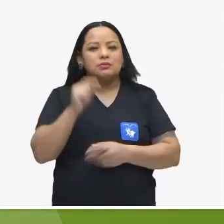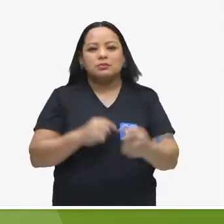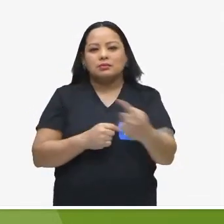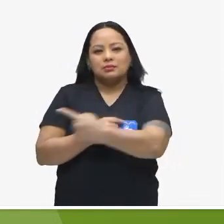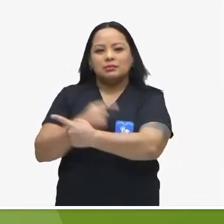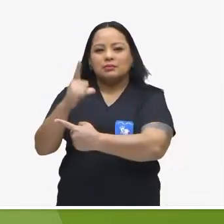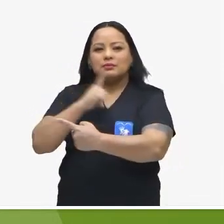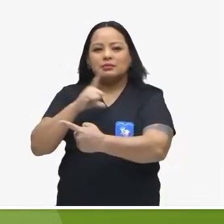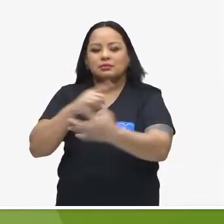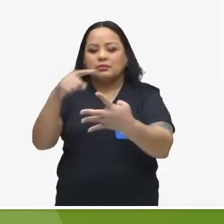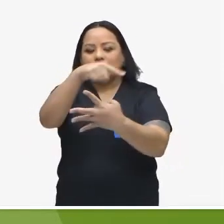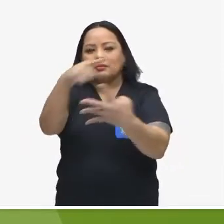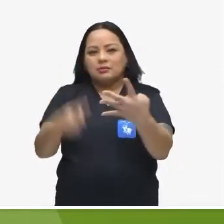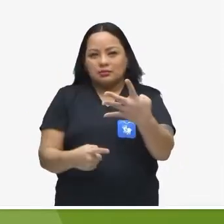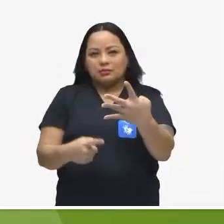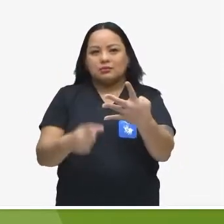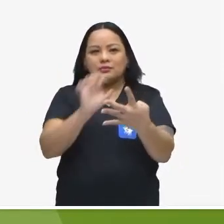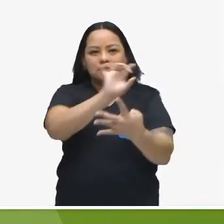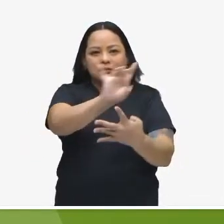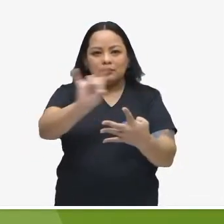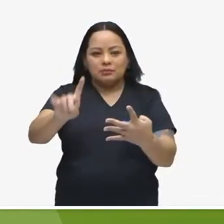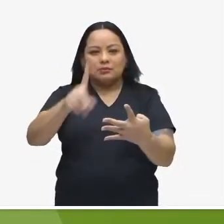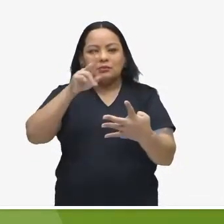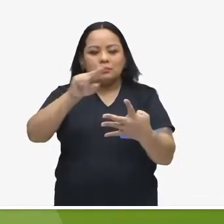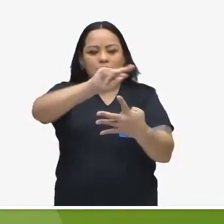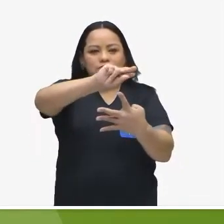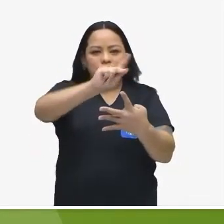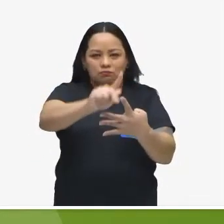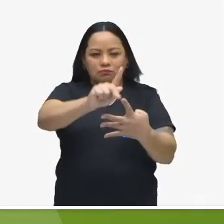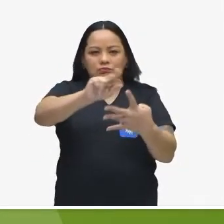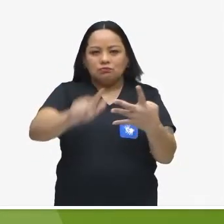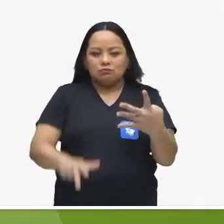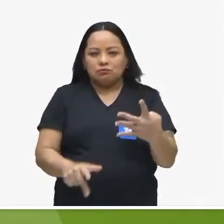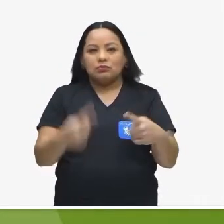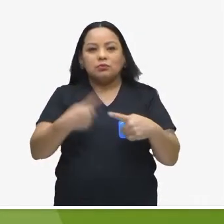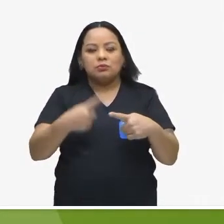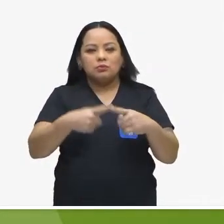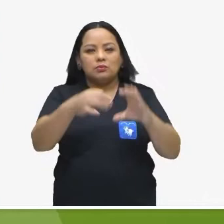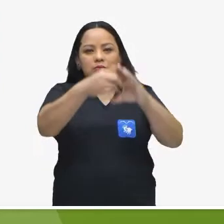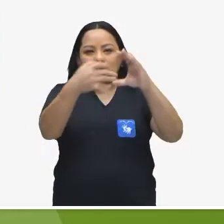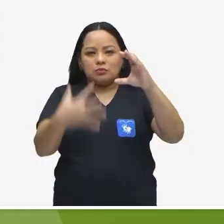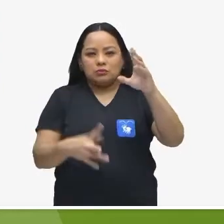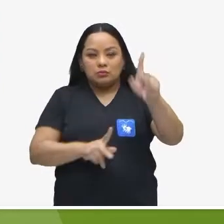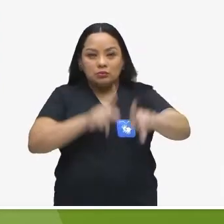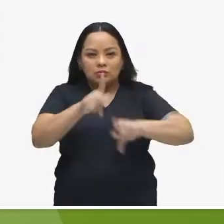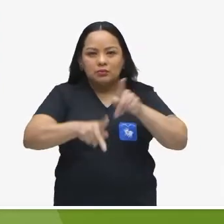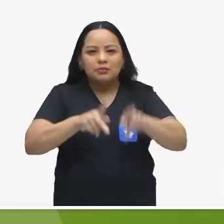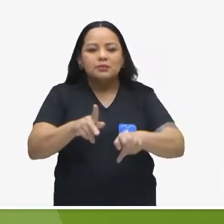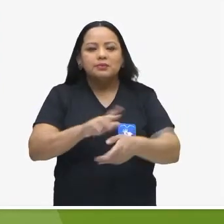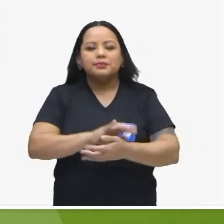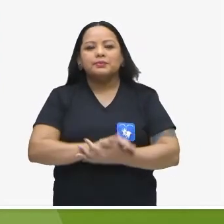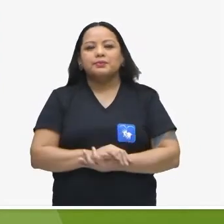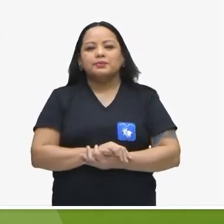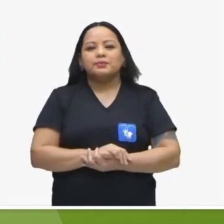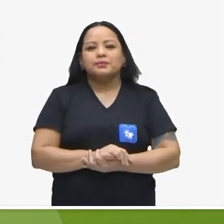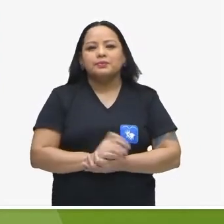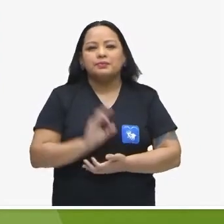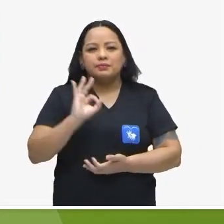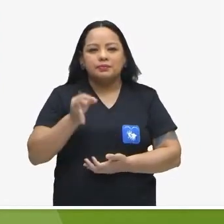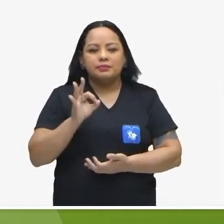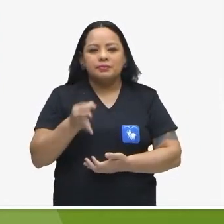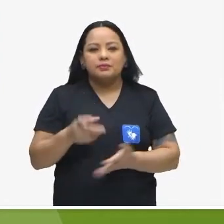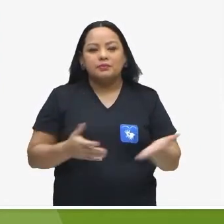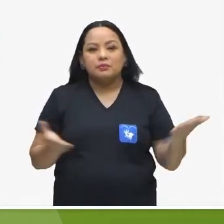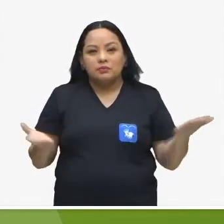tenho 4 indivíduos de uma mesma espécie, por isso que caracteriza uma população, certo? Agora, nós